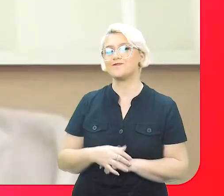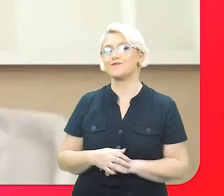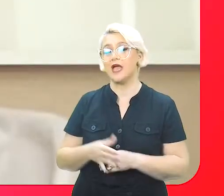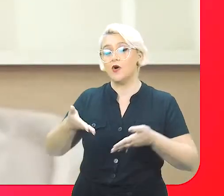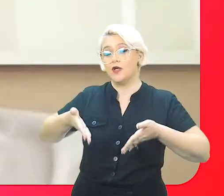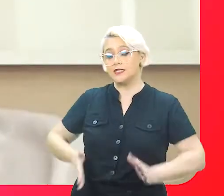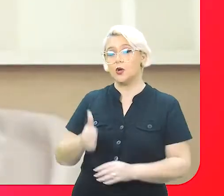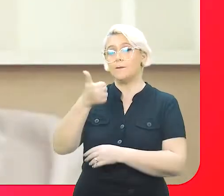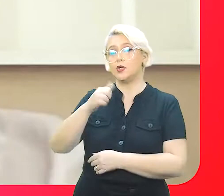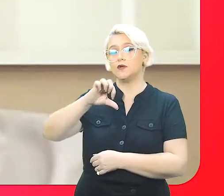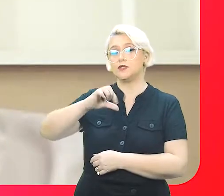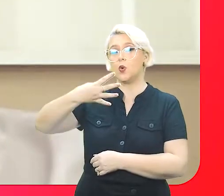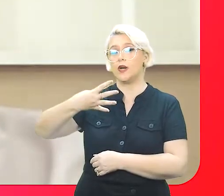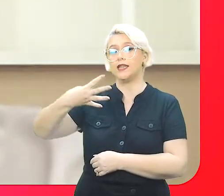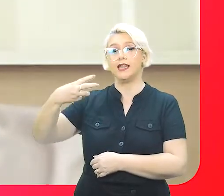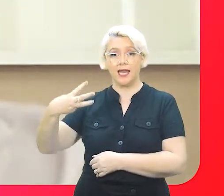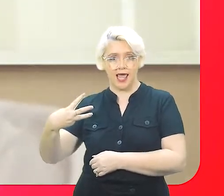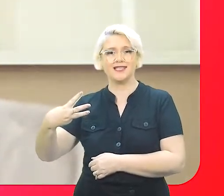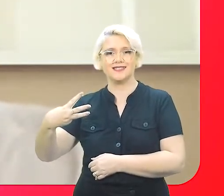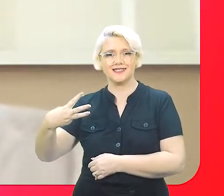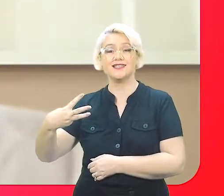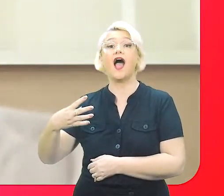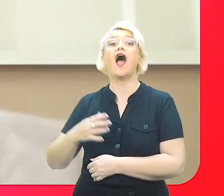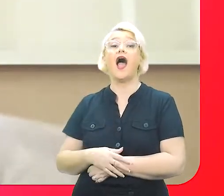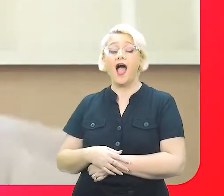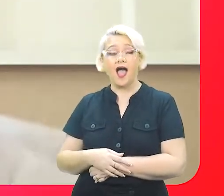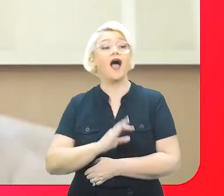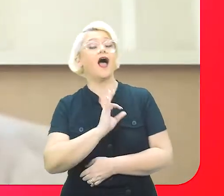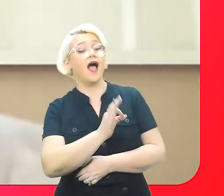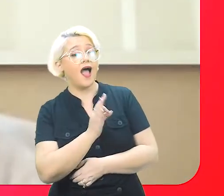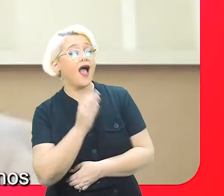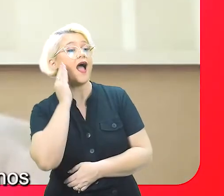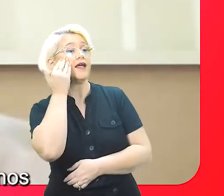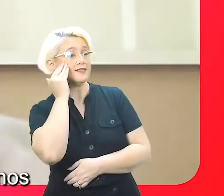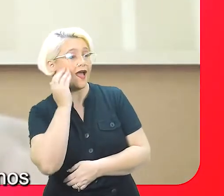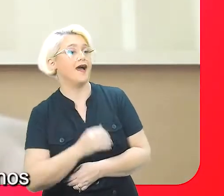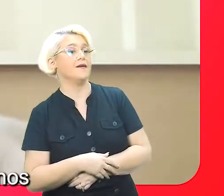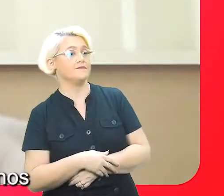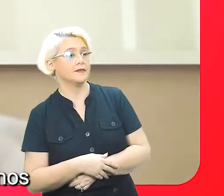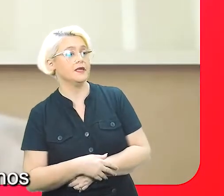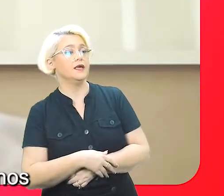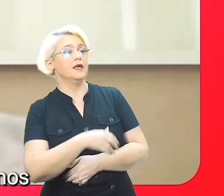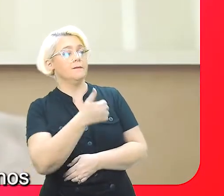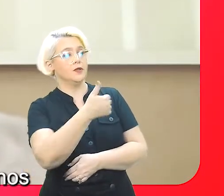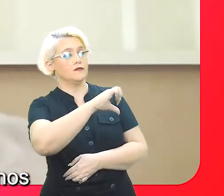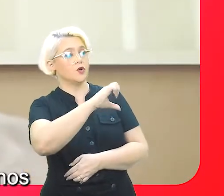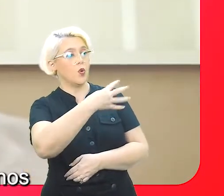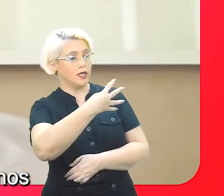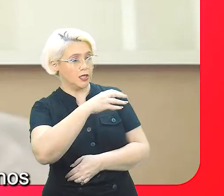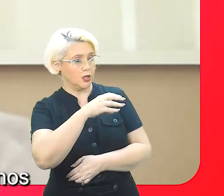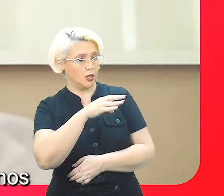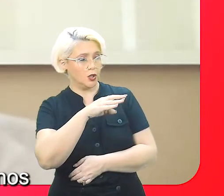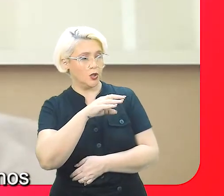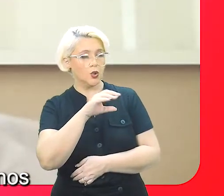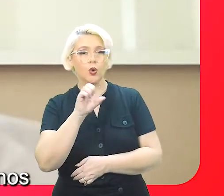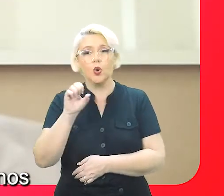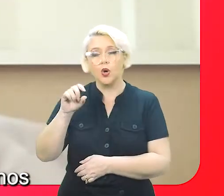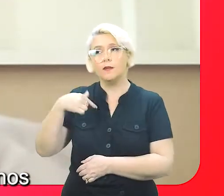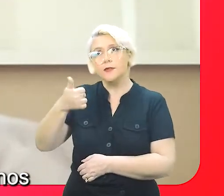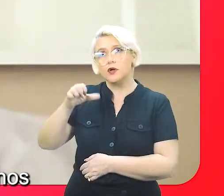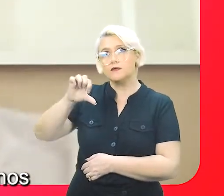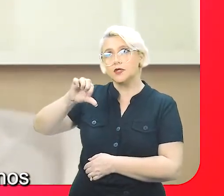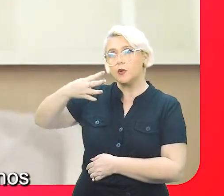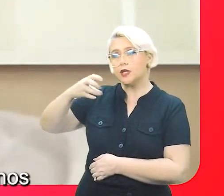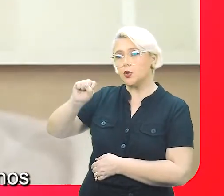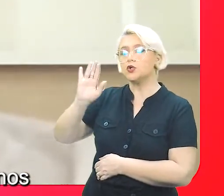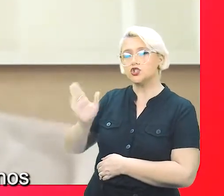Eu nasci em 1943. Ah, tá. Uhum. E em 48 eu já estava